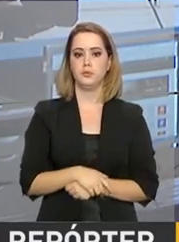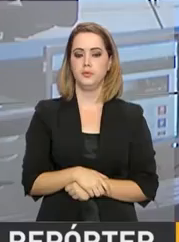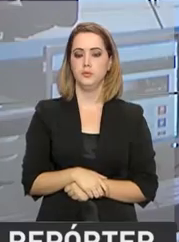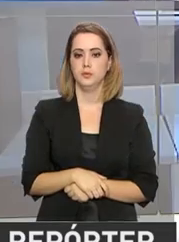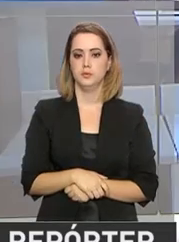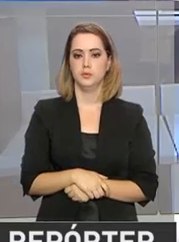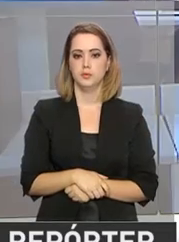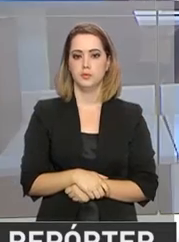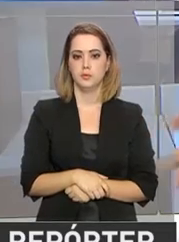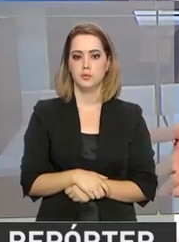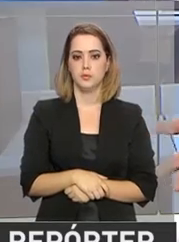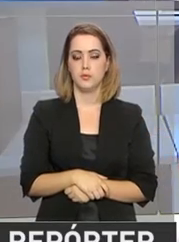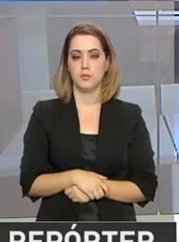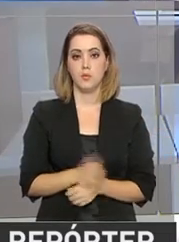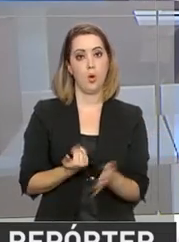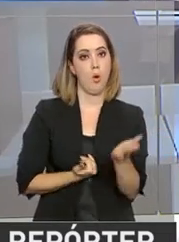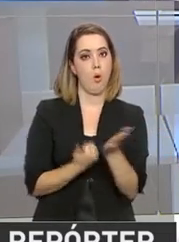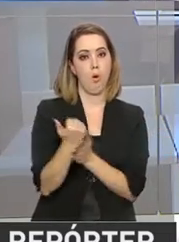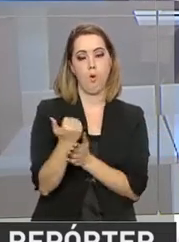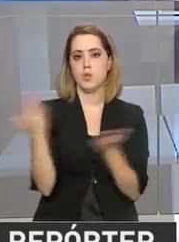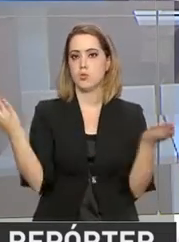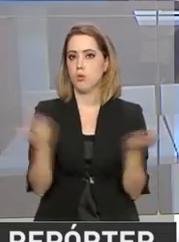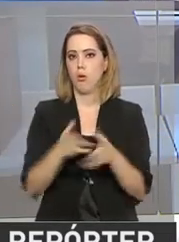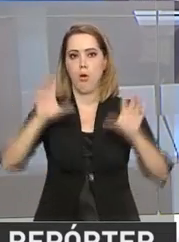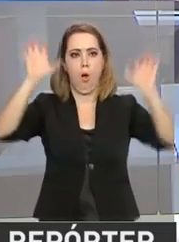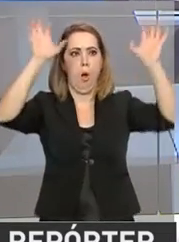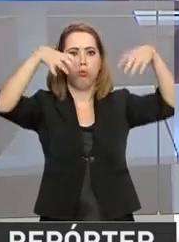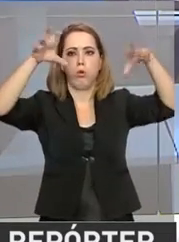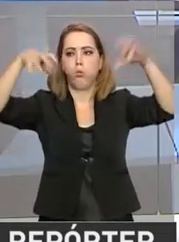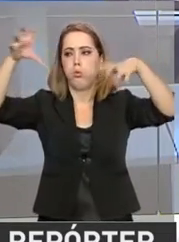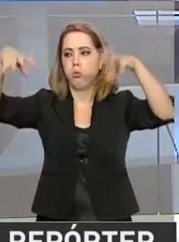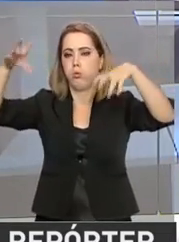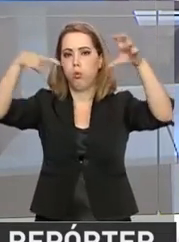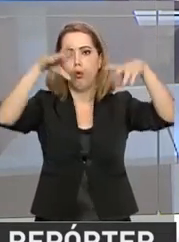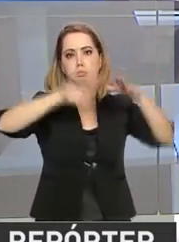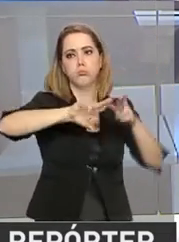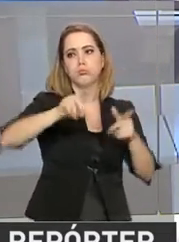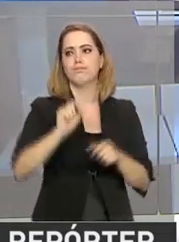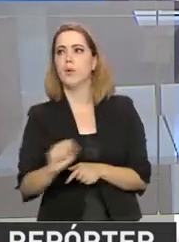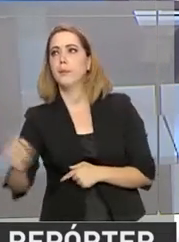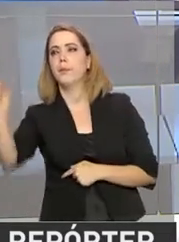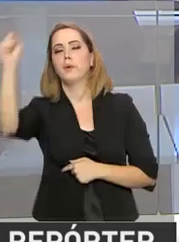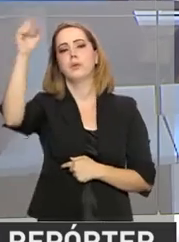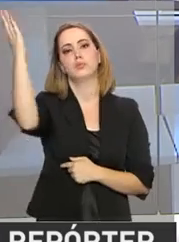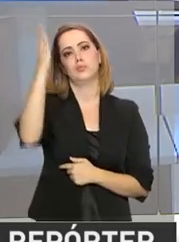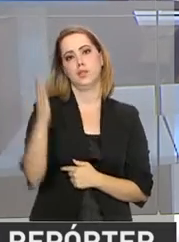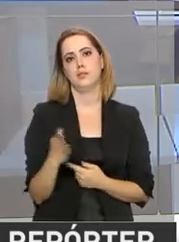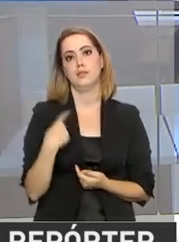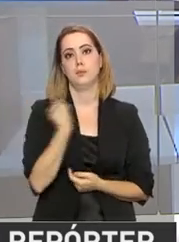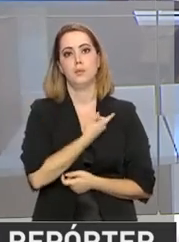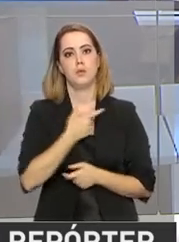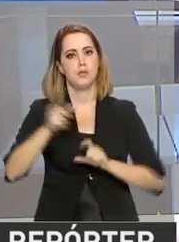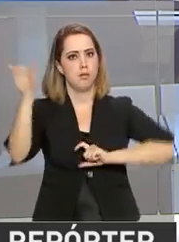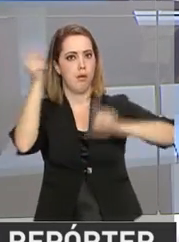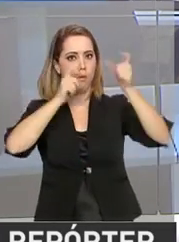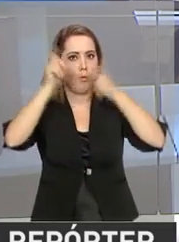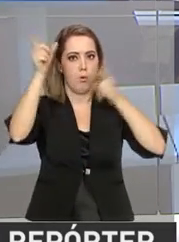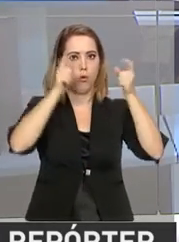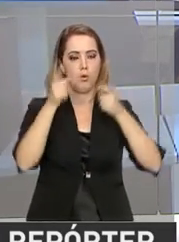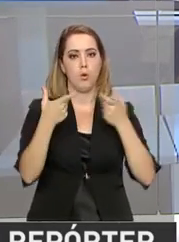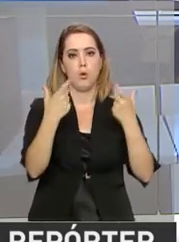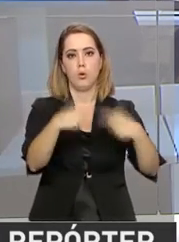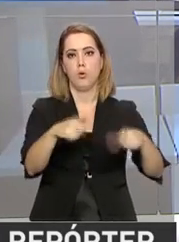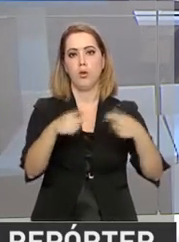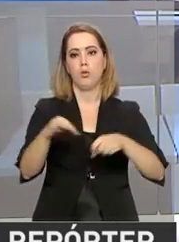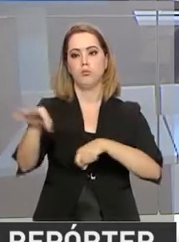portal.inep.gov.br. Começou a temporada de chuvas em várias regiões do país. Por isso, é preciso voltar a atenção aos possíveis